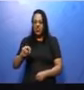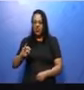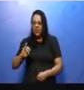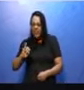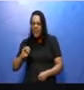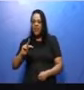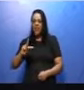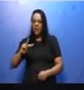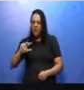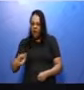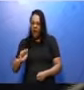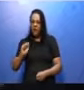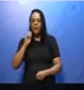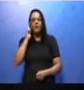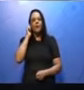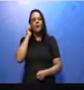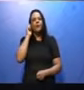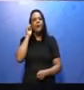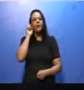Aqui é um exemplo.